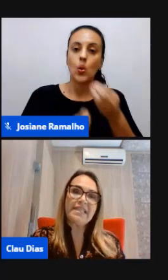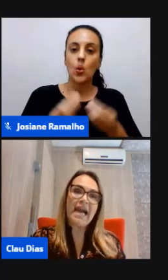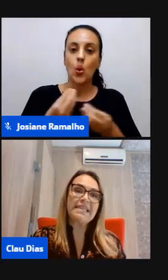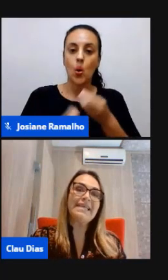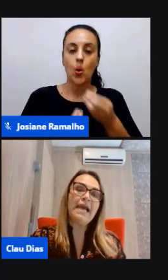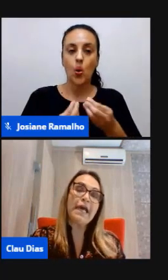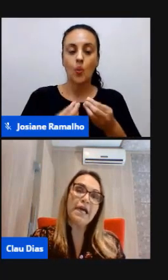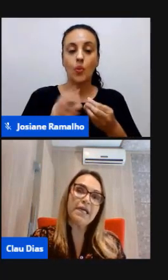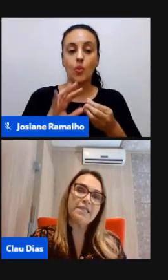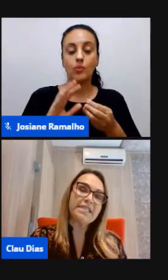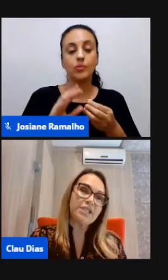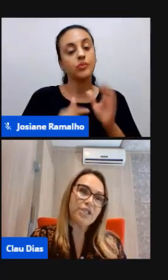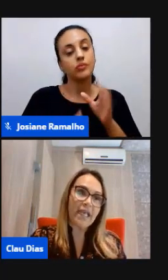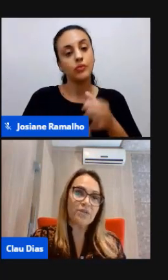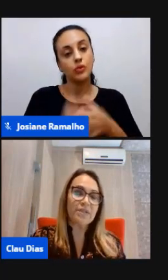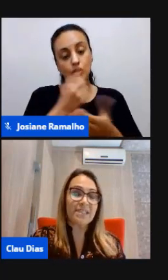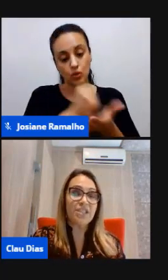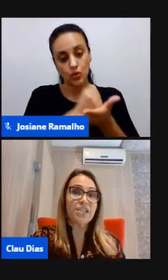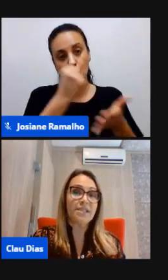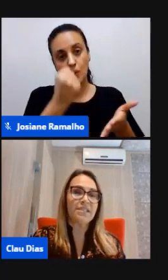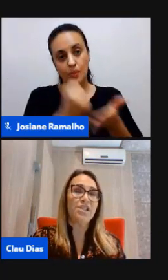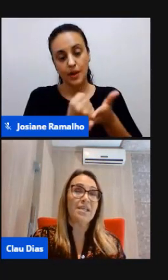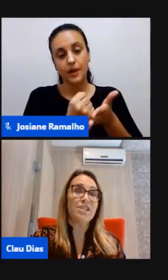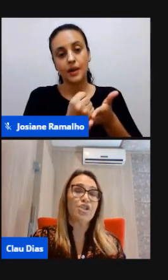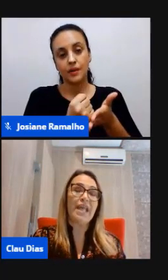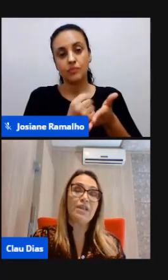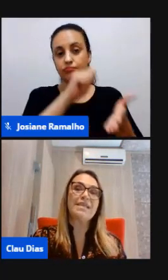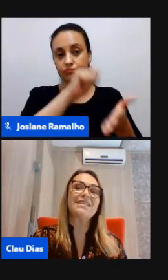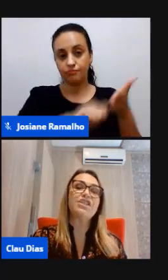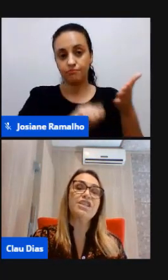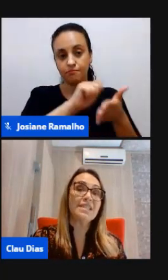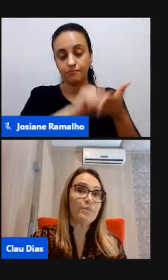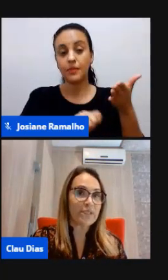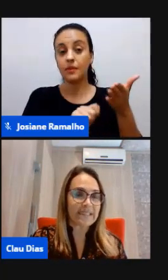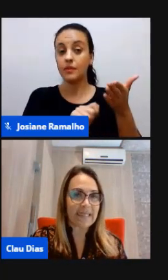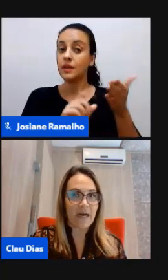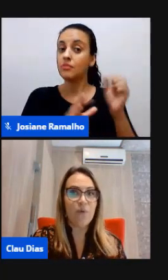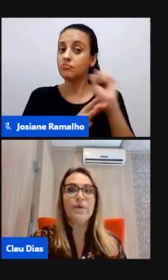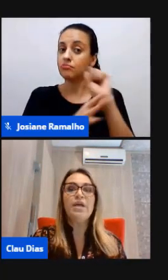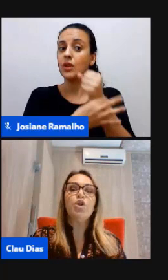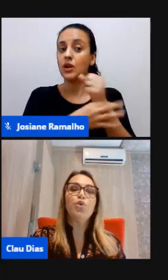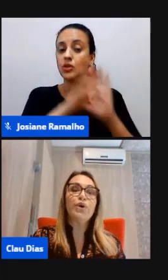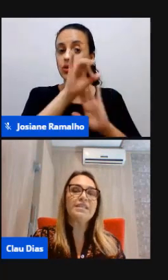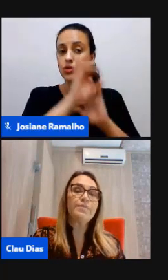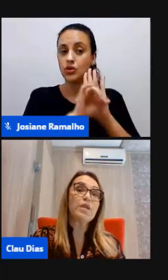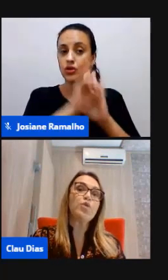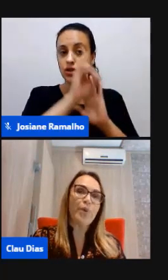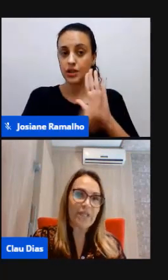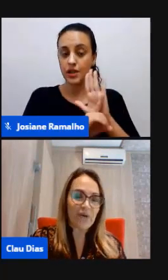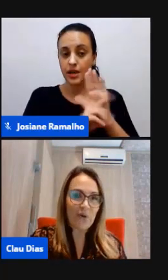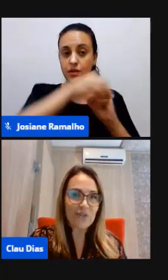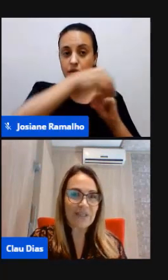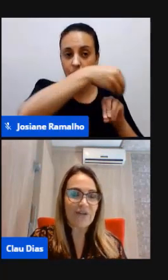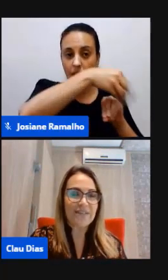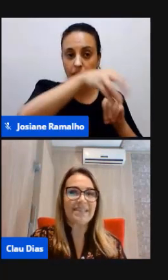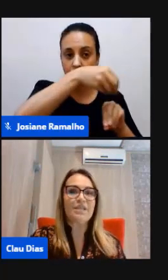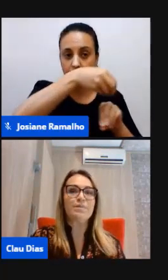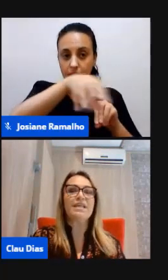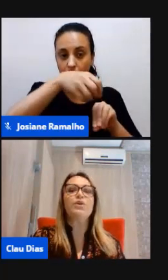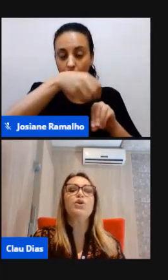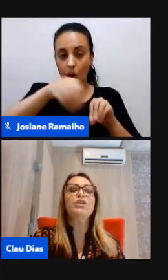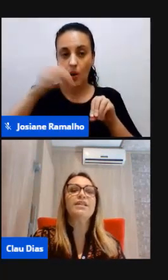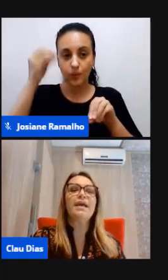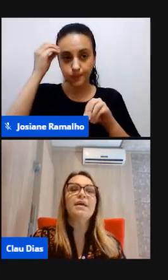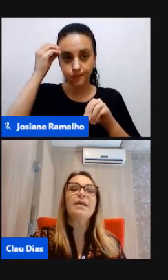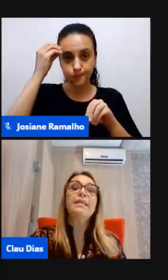documentos oficiais que garantem esse direito dessa distribuição do conhecimento poderoso que nós